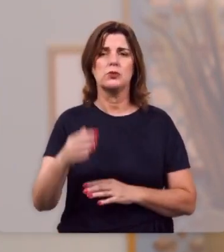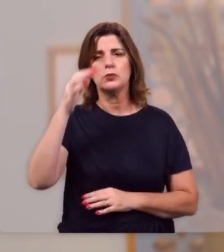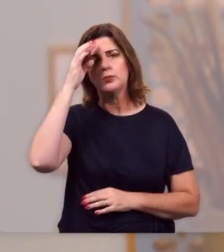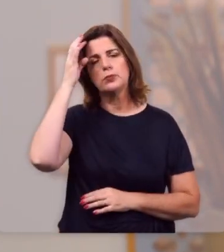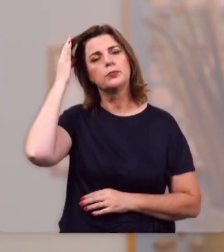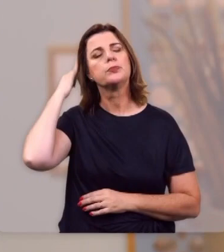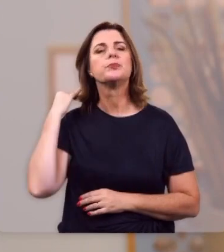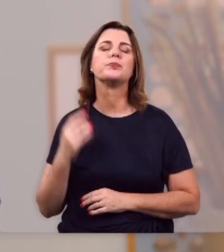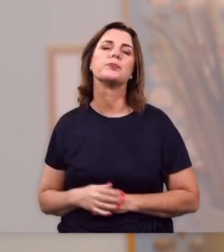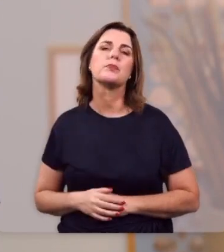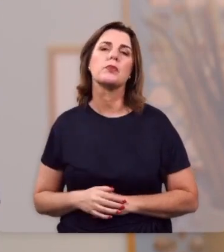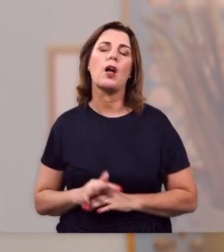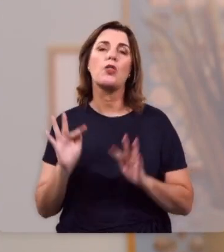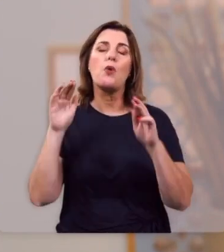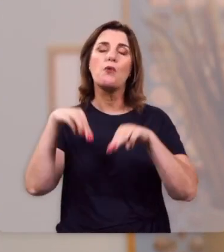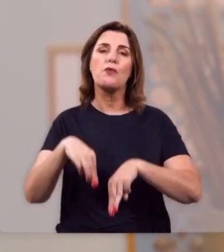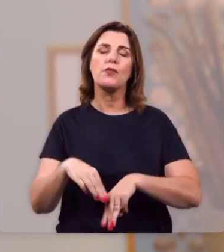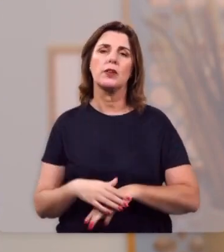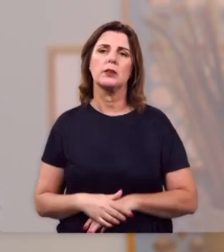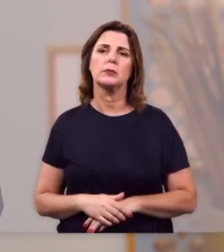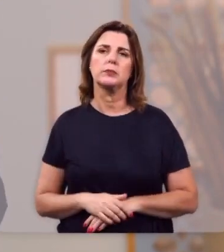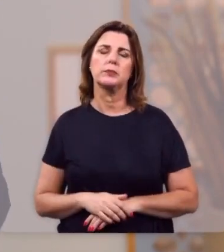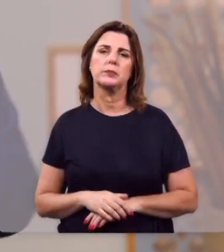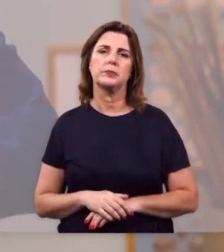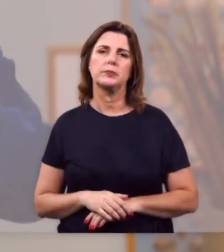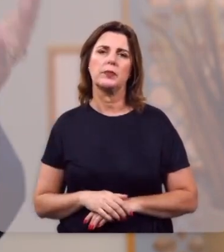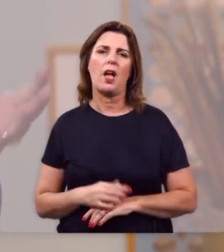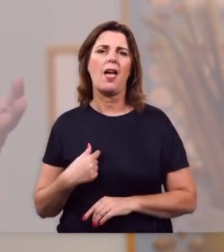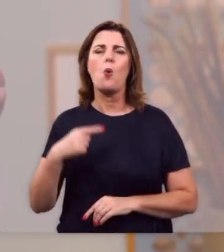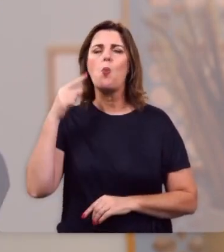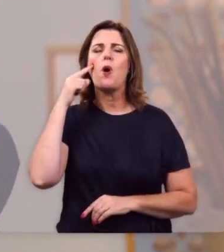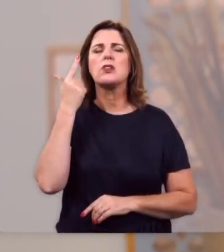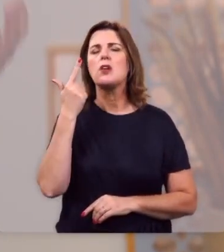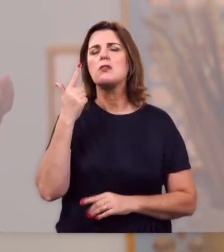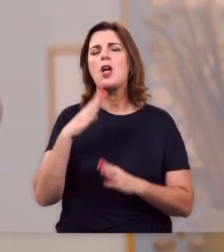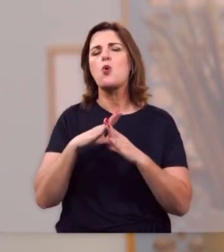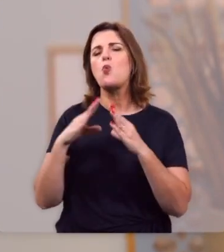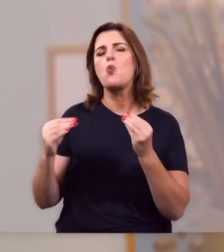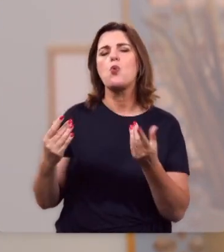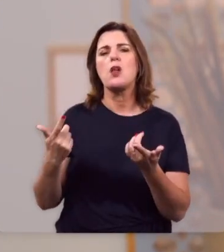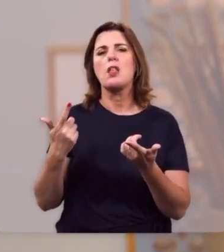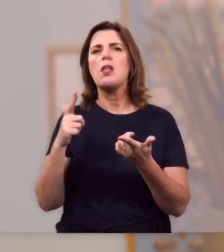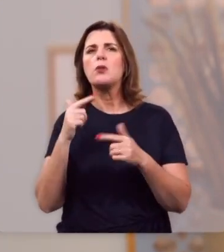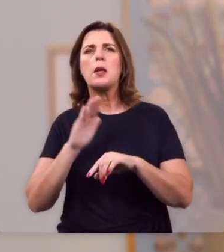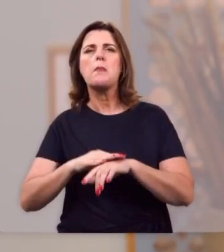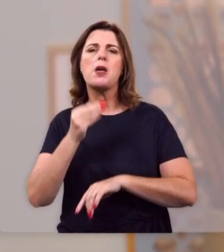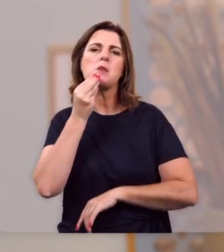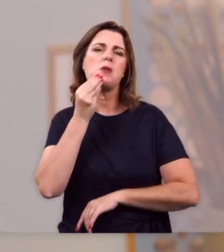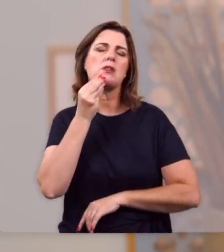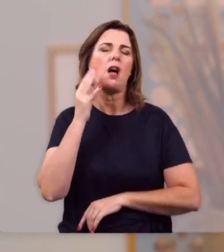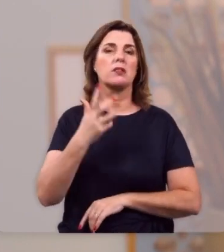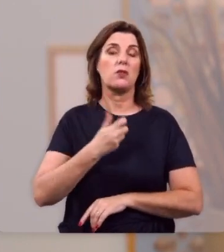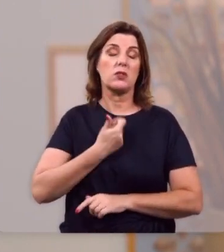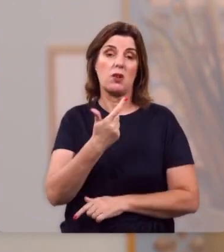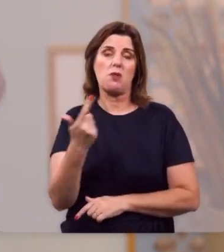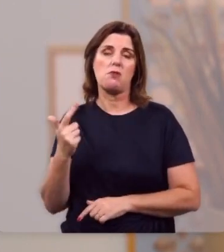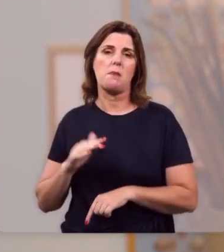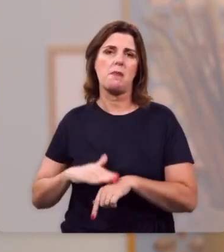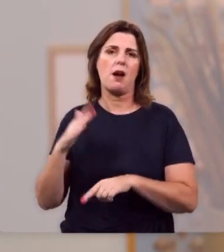profundamente, está no fundo do poço, acha que não tem mais cura, não tem mais oportunidade,